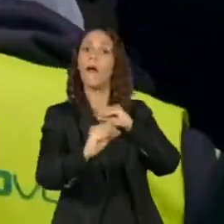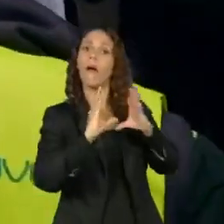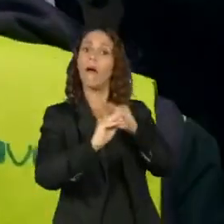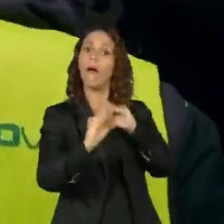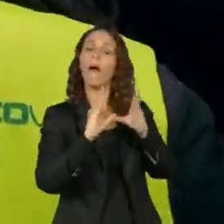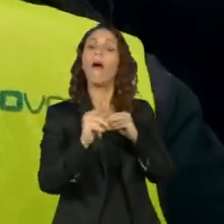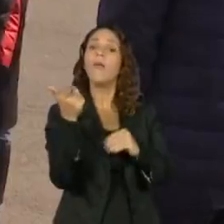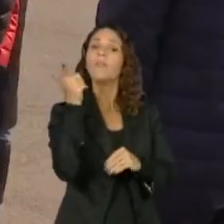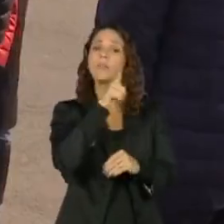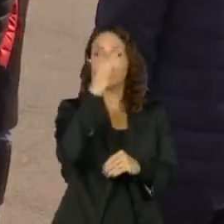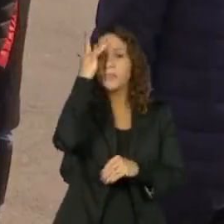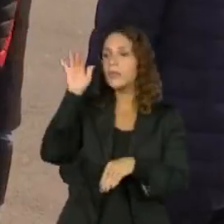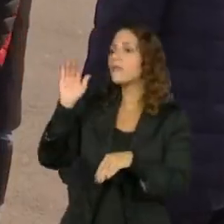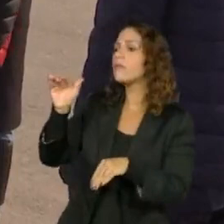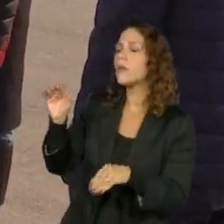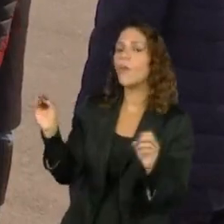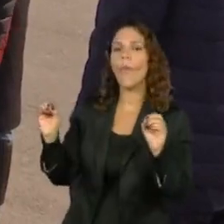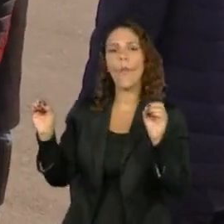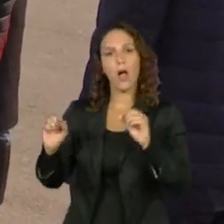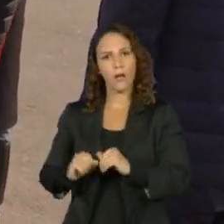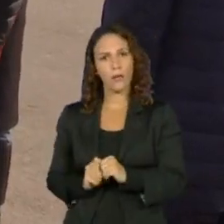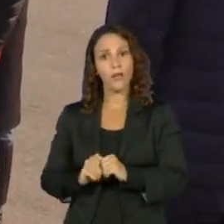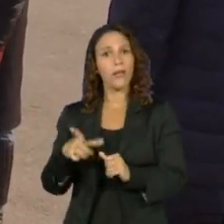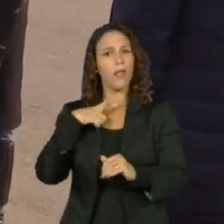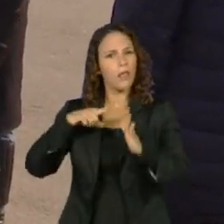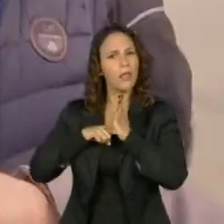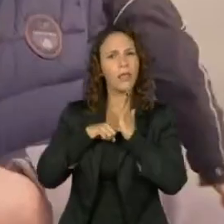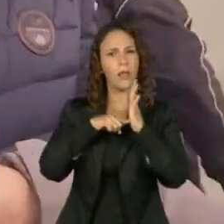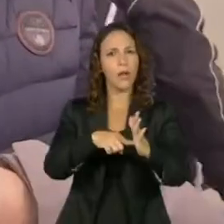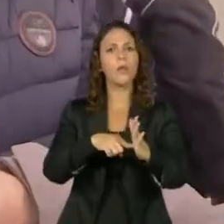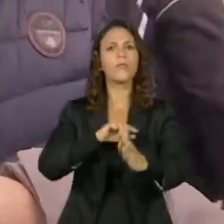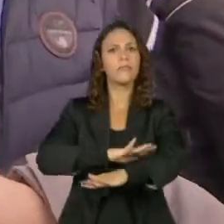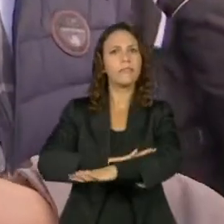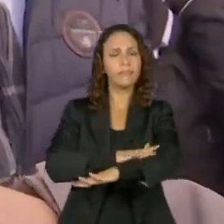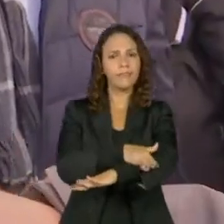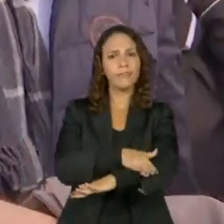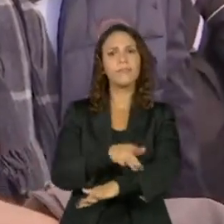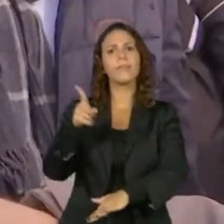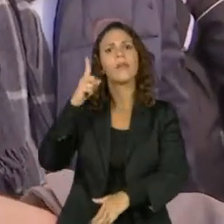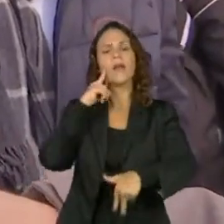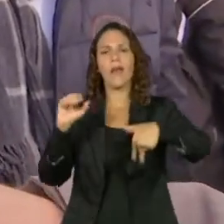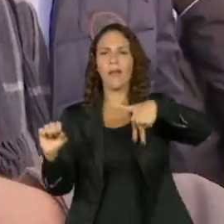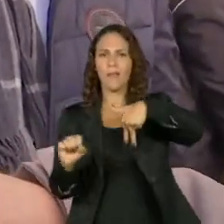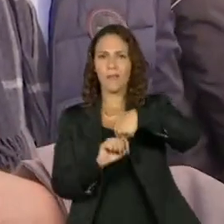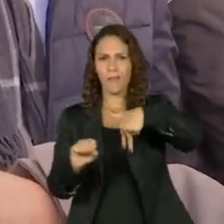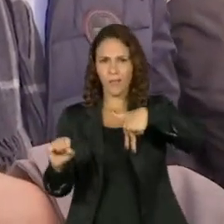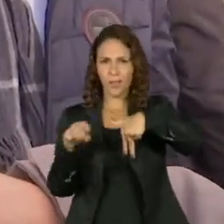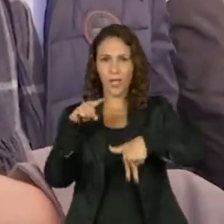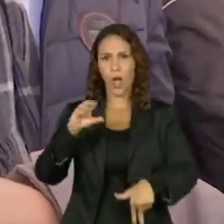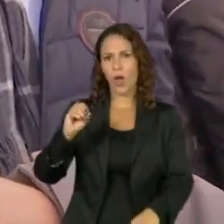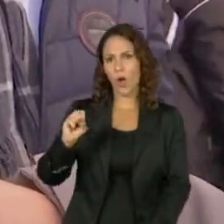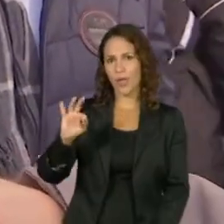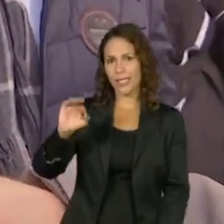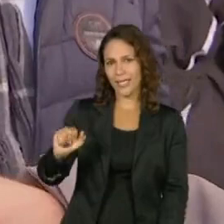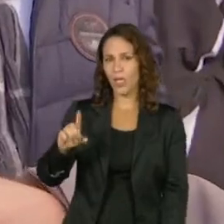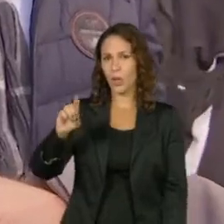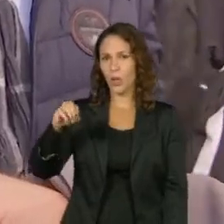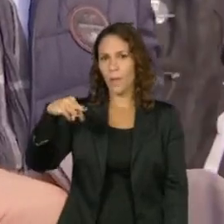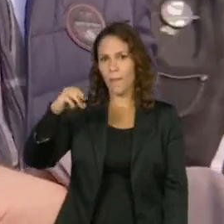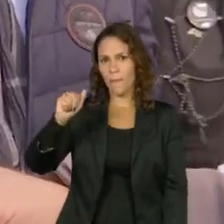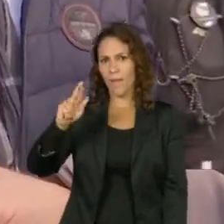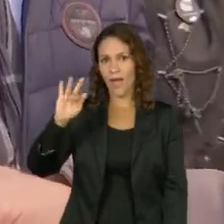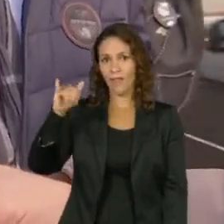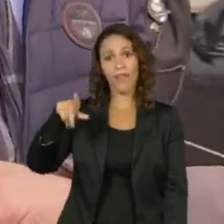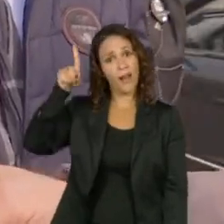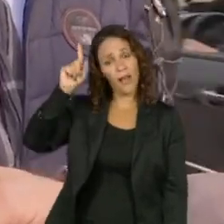sequer abordados. As denúncias de segregação levaram o embaixador da Costa do Marfim, na Alemanha, Felipe Mangu,